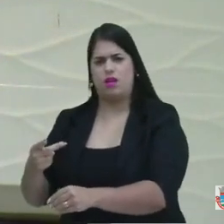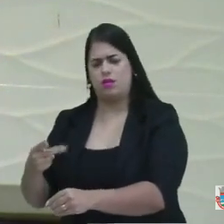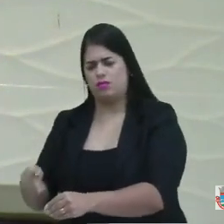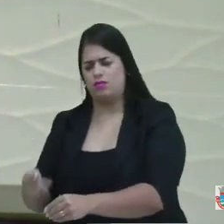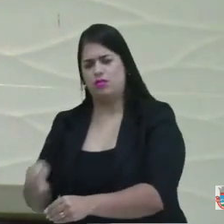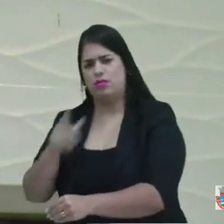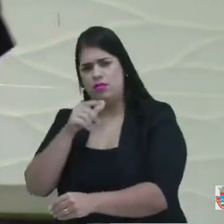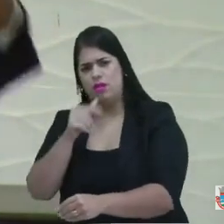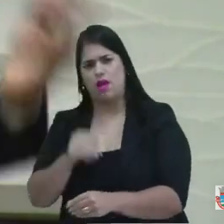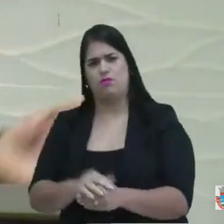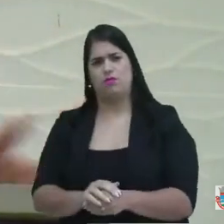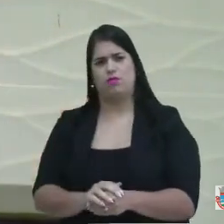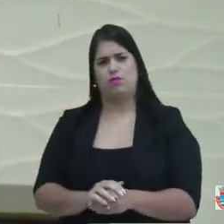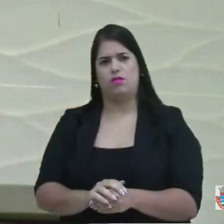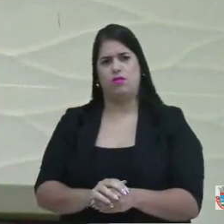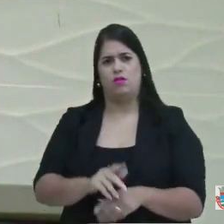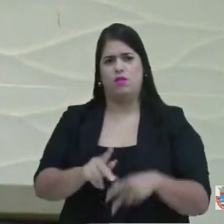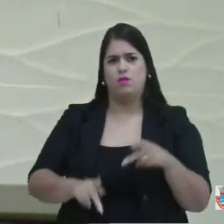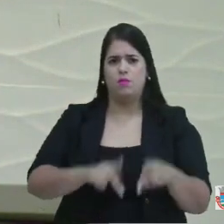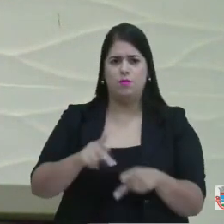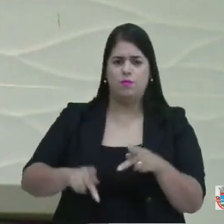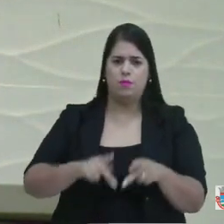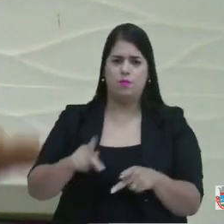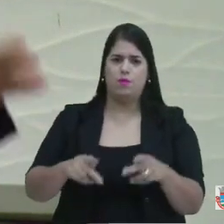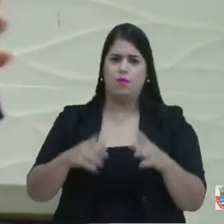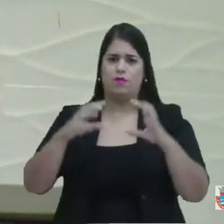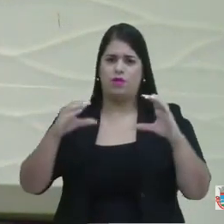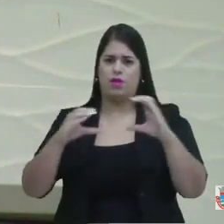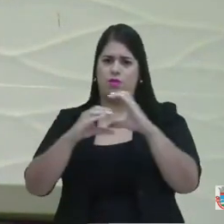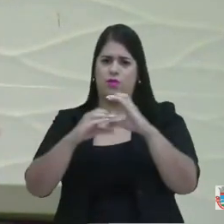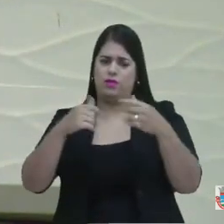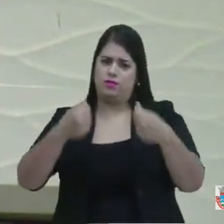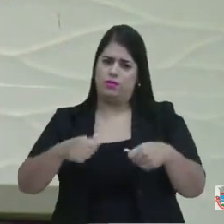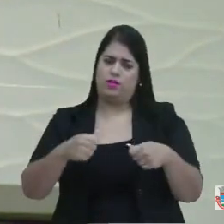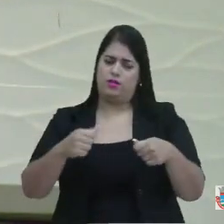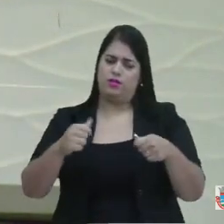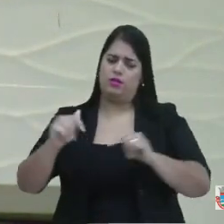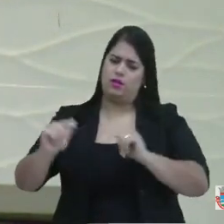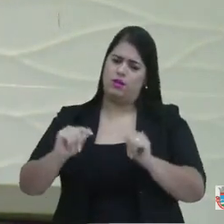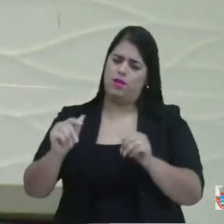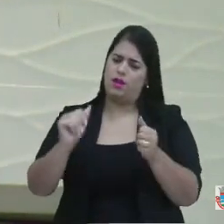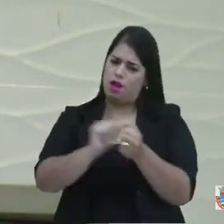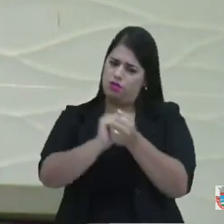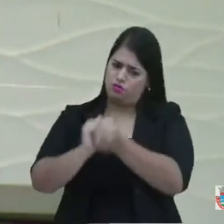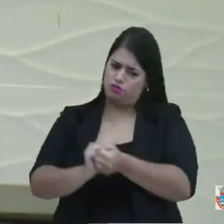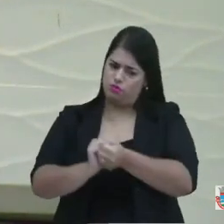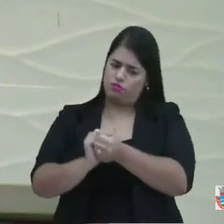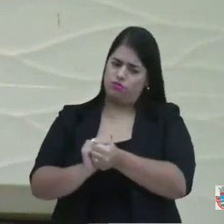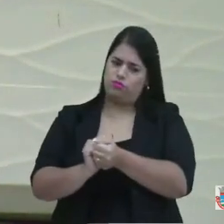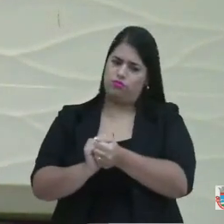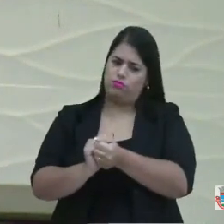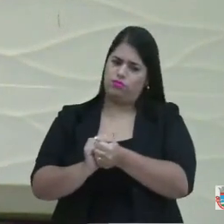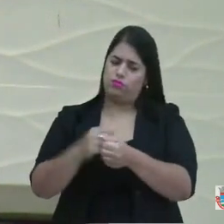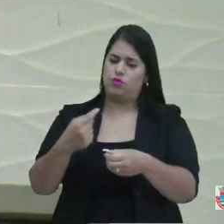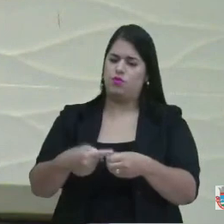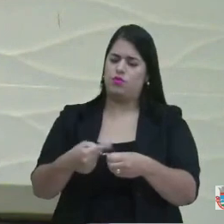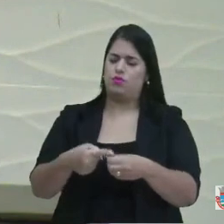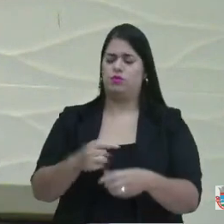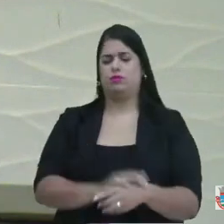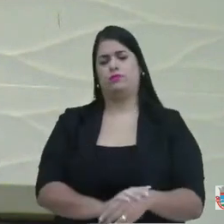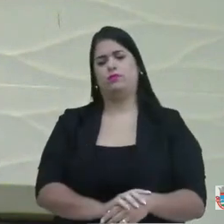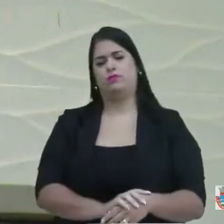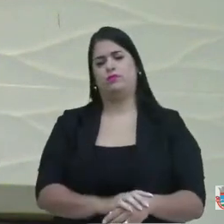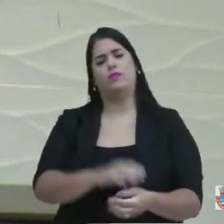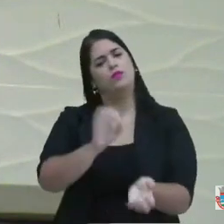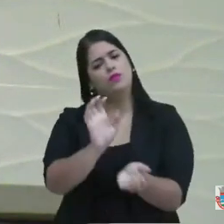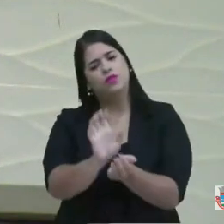trabalhar, que eles sabem trabalhar. Não precisa, se precisar de uma parceria com o município, aí sim, é dois órgãos públicos, estado